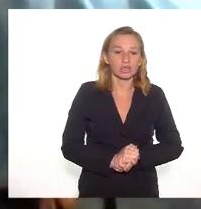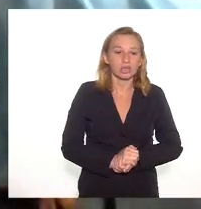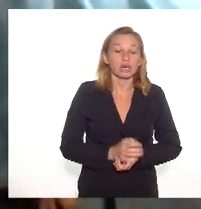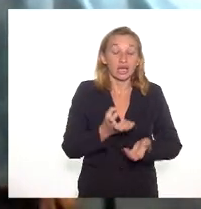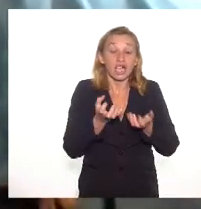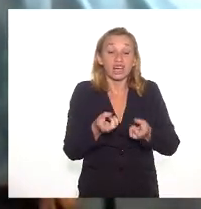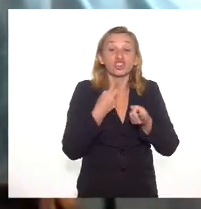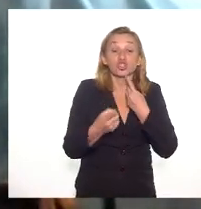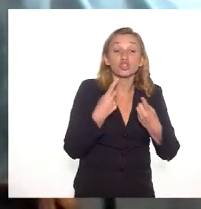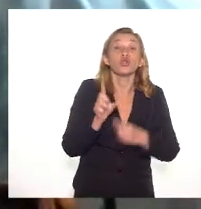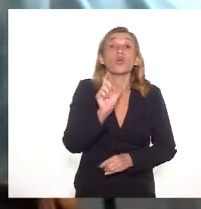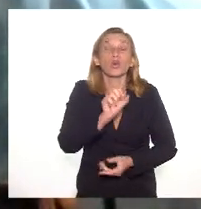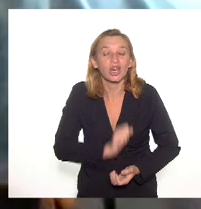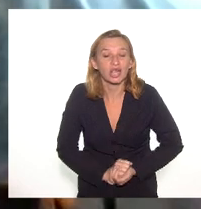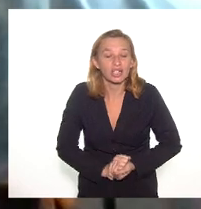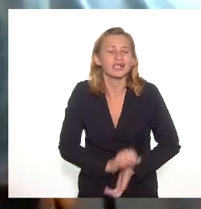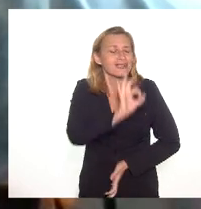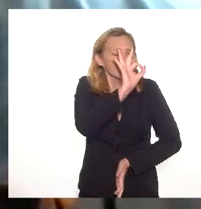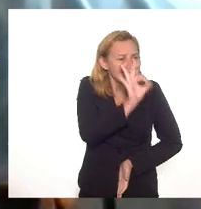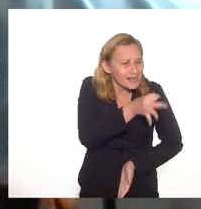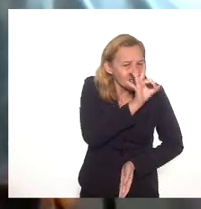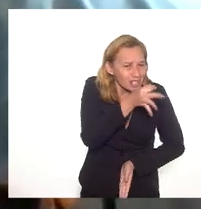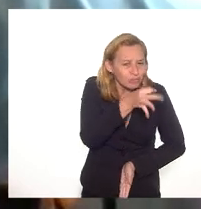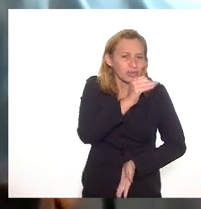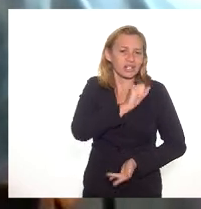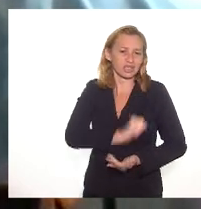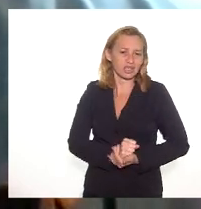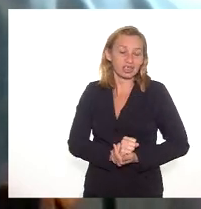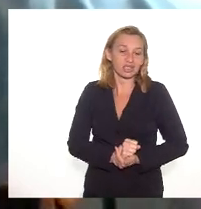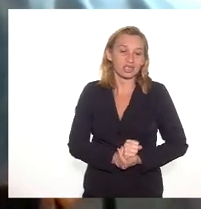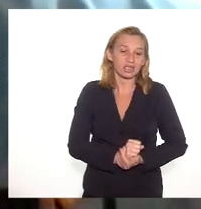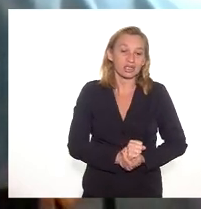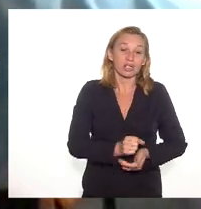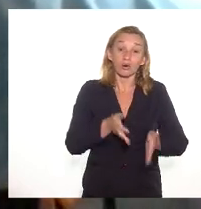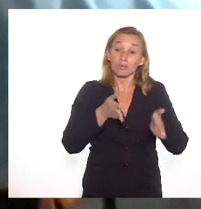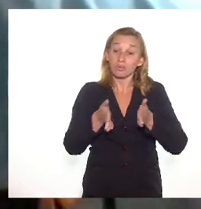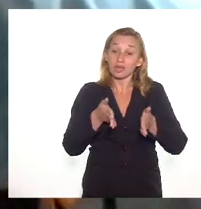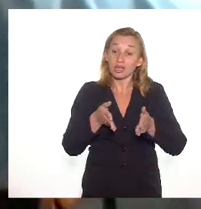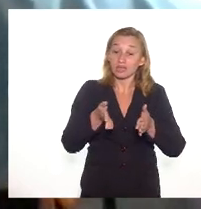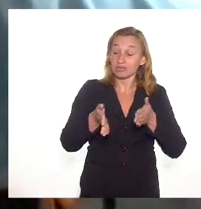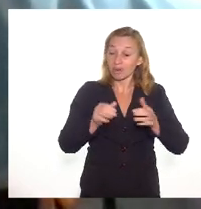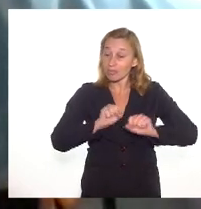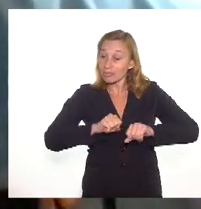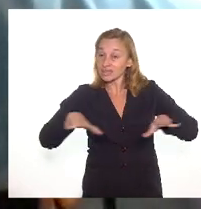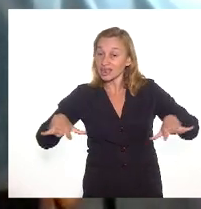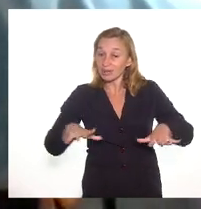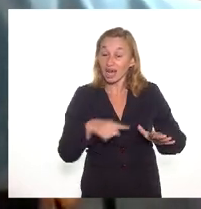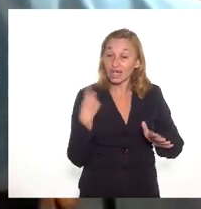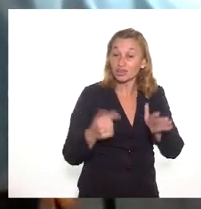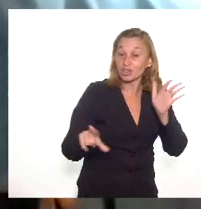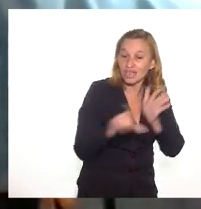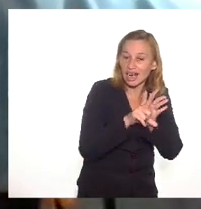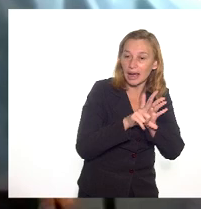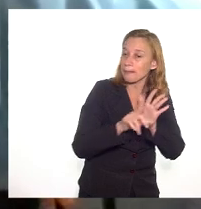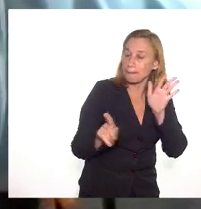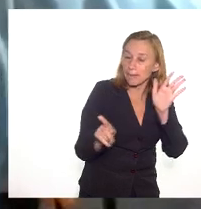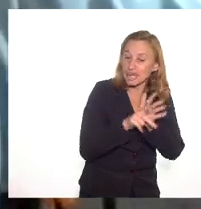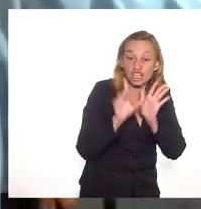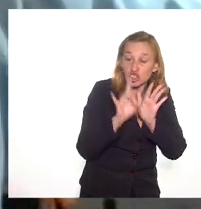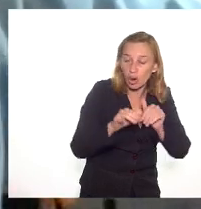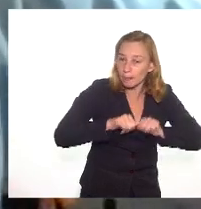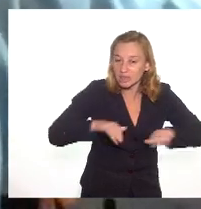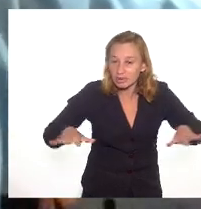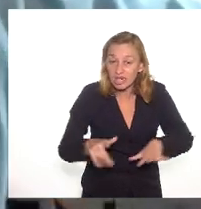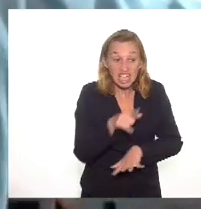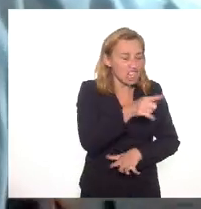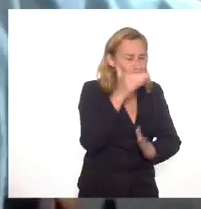querendo discutir é exatamente a tolerância durante a pandemia, porque a nossa lei é só para a pandemia. E eles